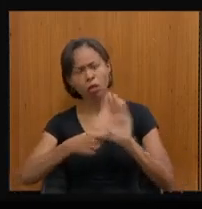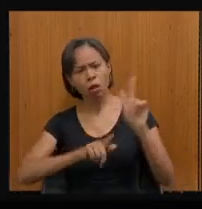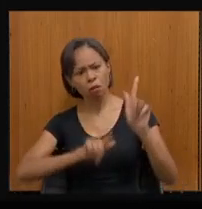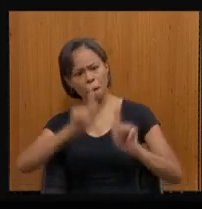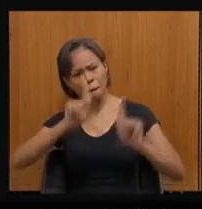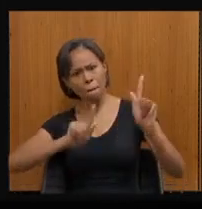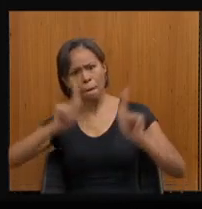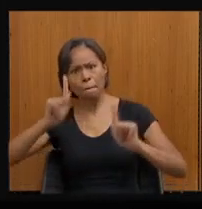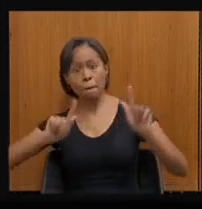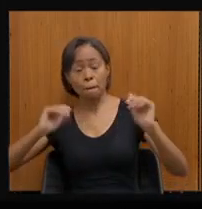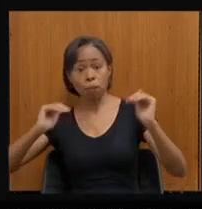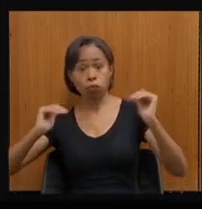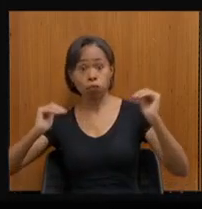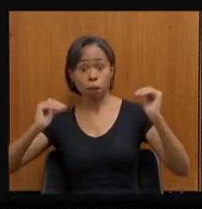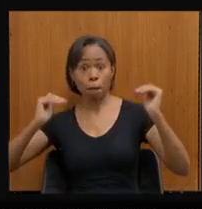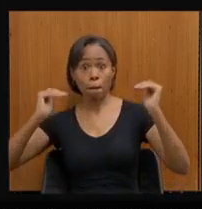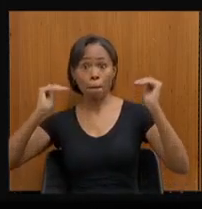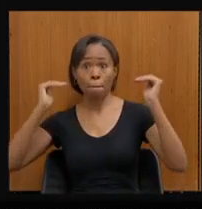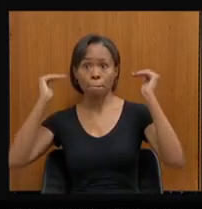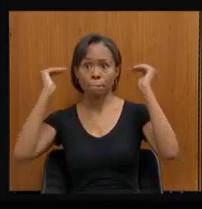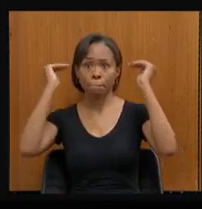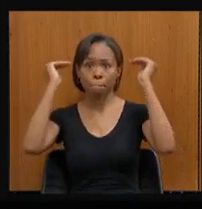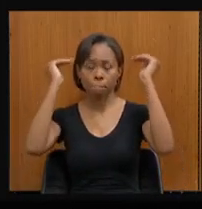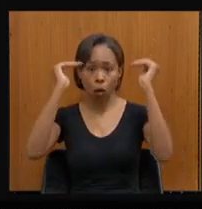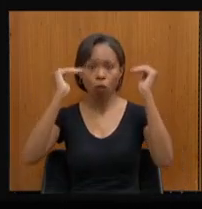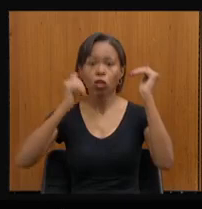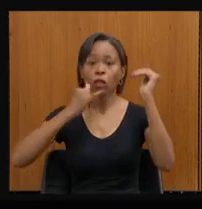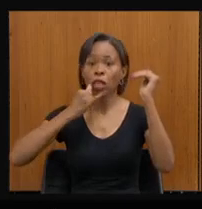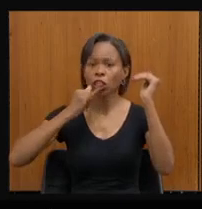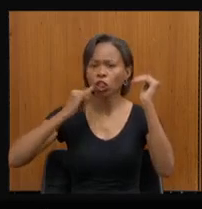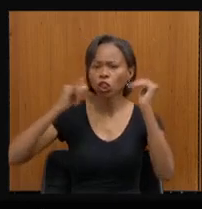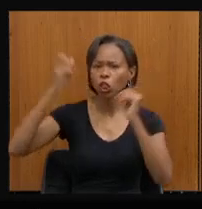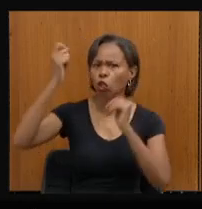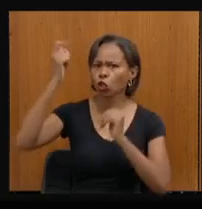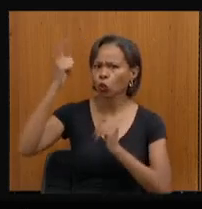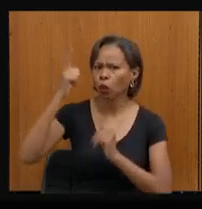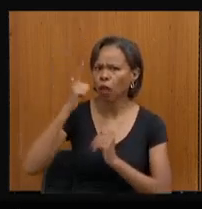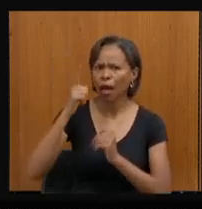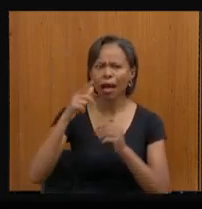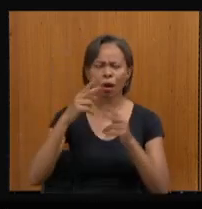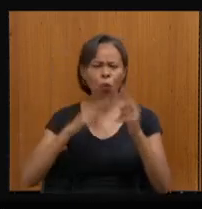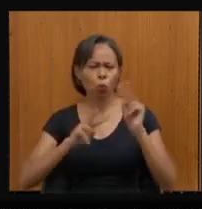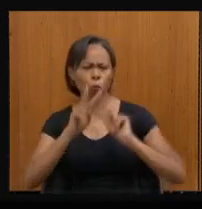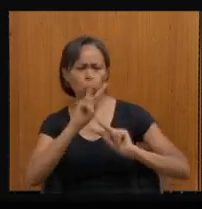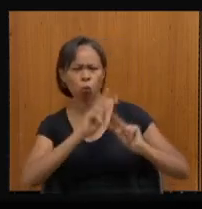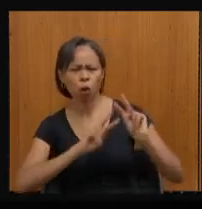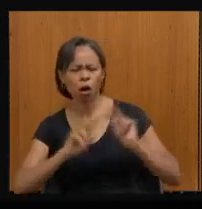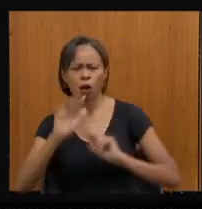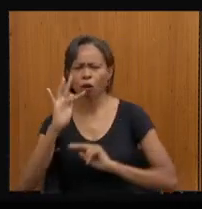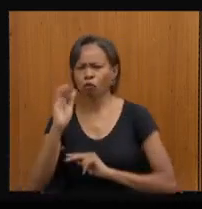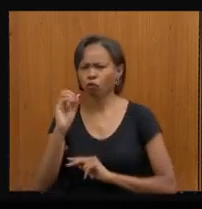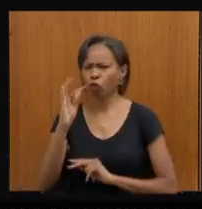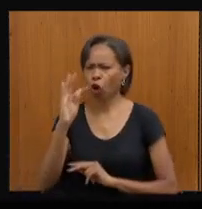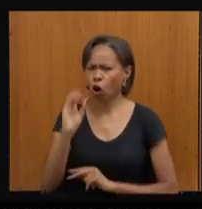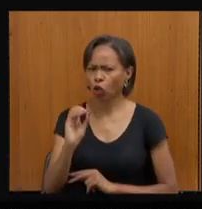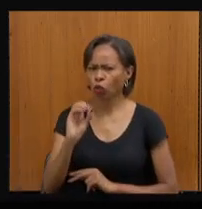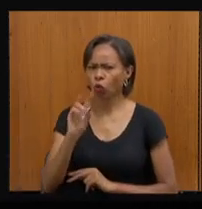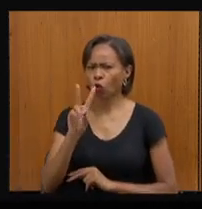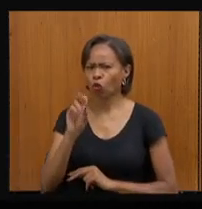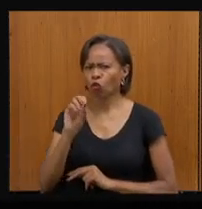de energia solar para geração Como voltar o potencial enorme de energia eólica